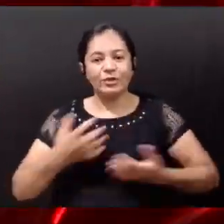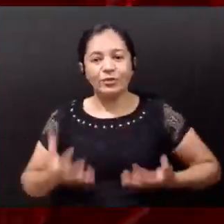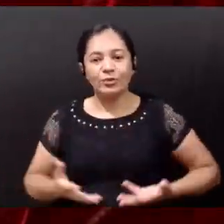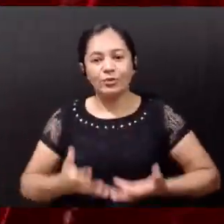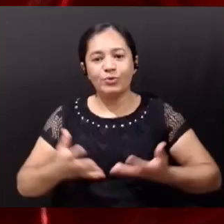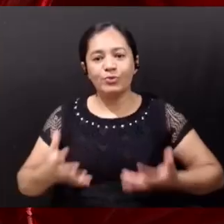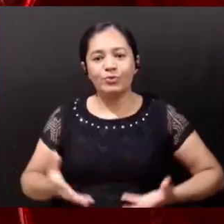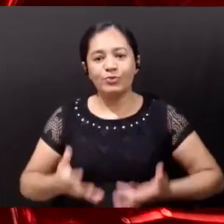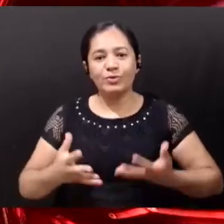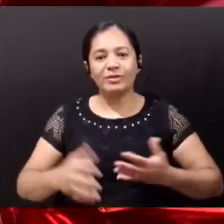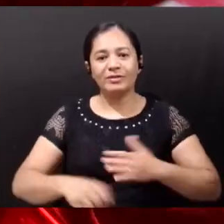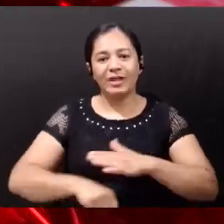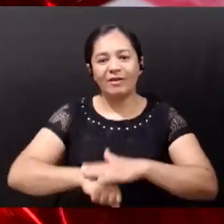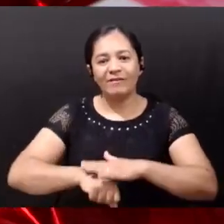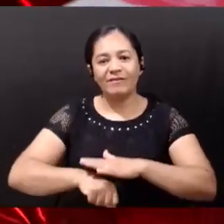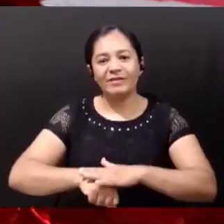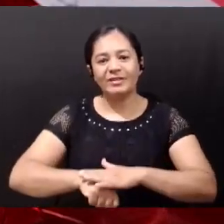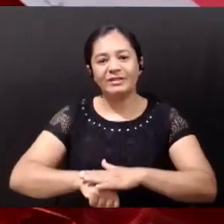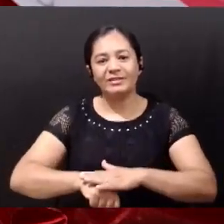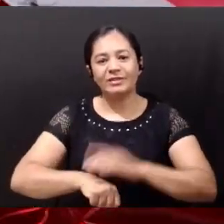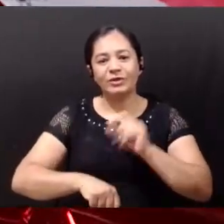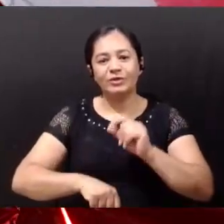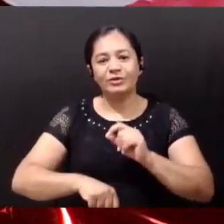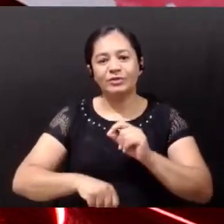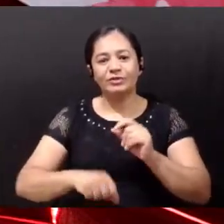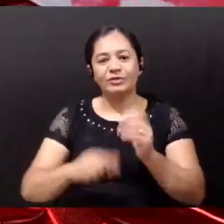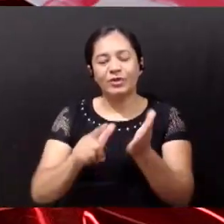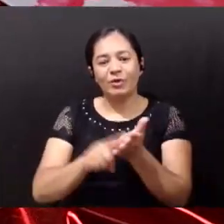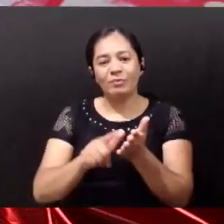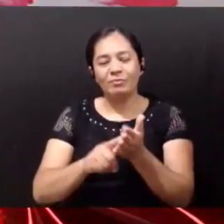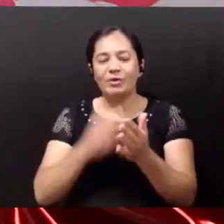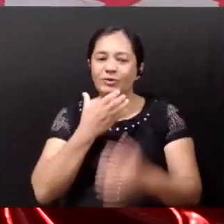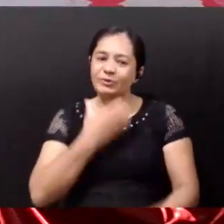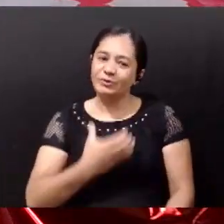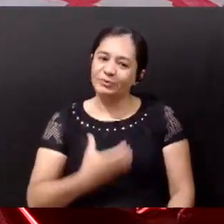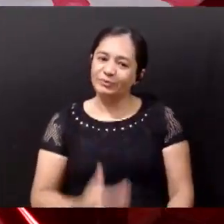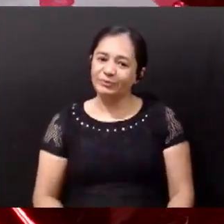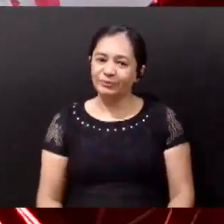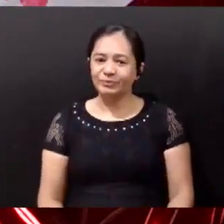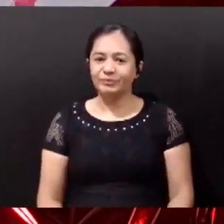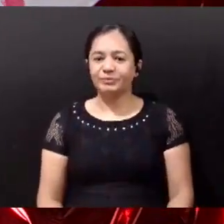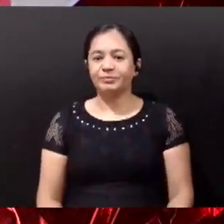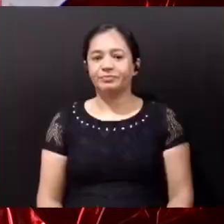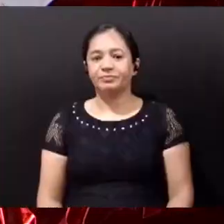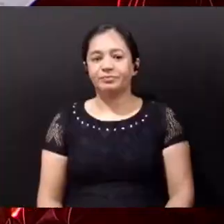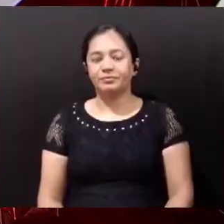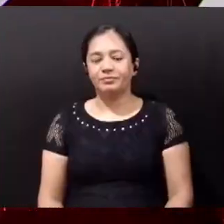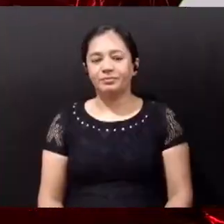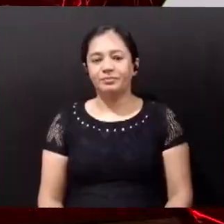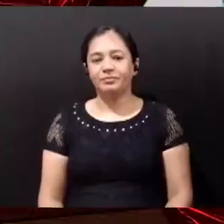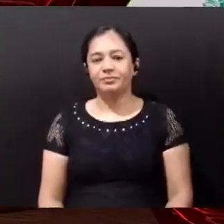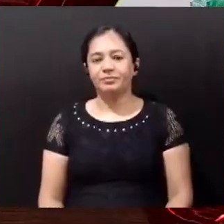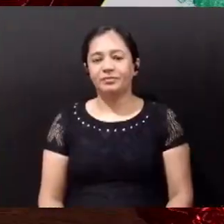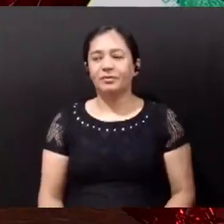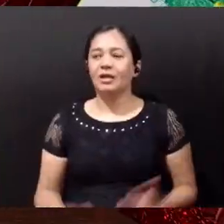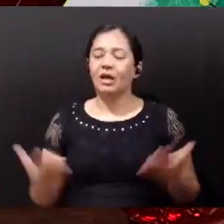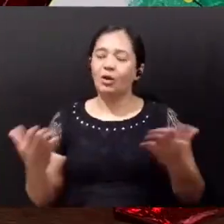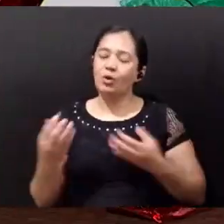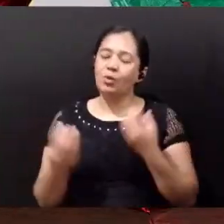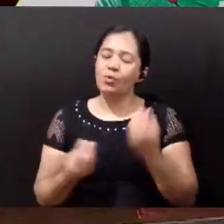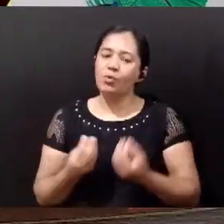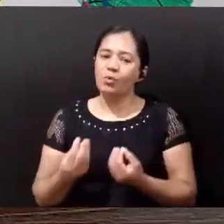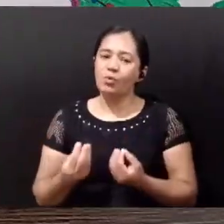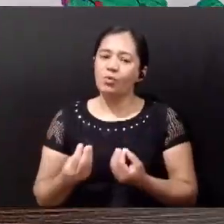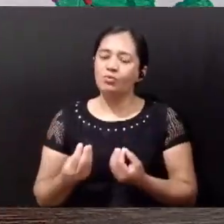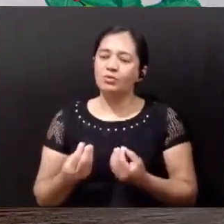fazendo o cartão de Natal. Agora, professora, me diz como que é mostrar justamente